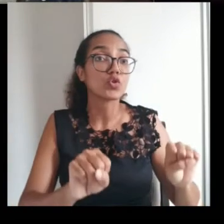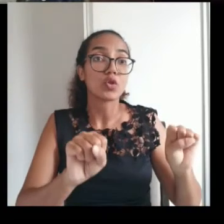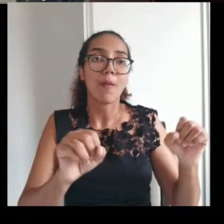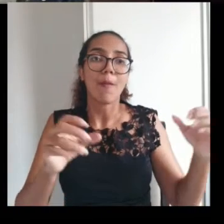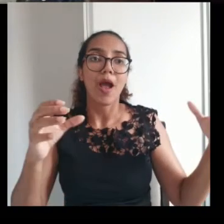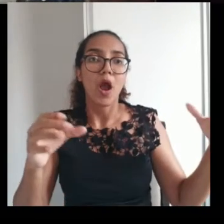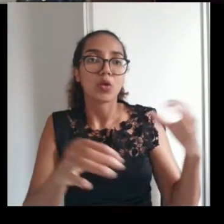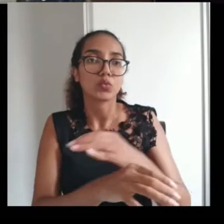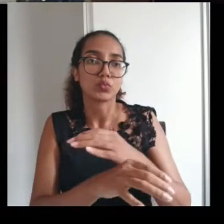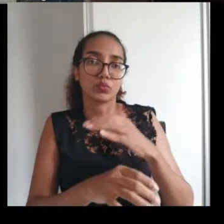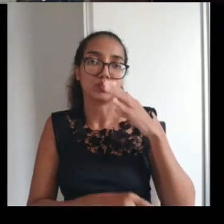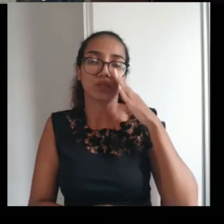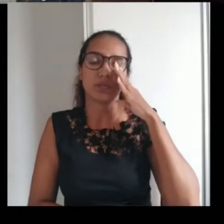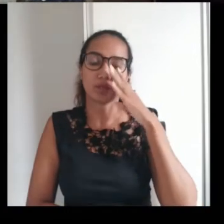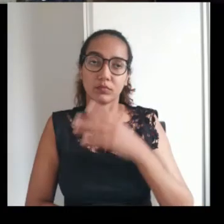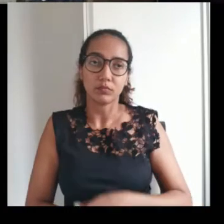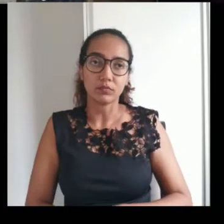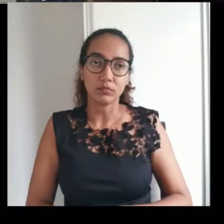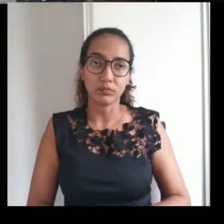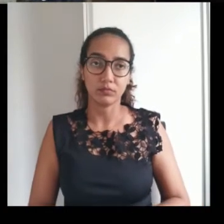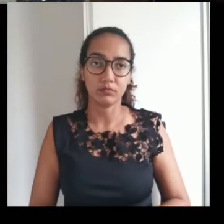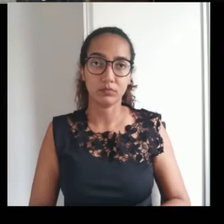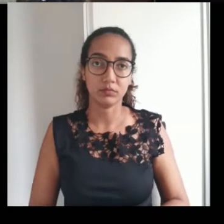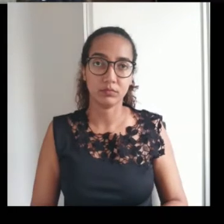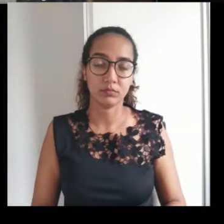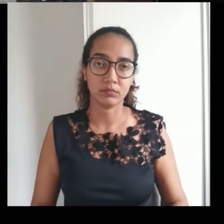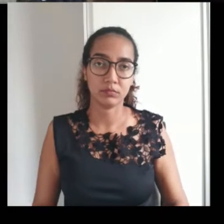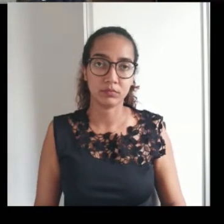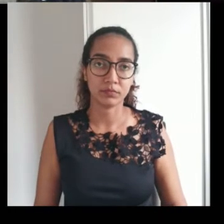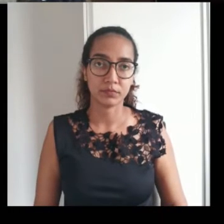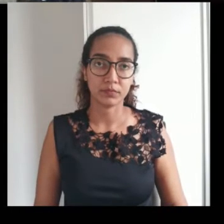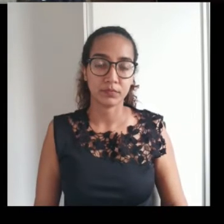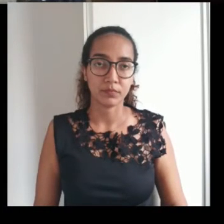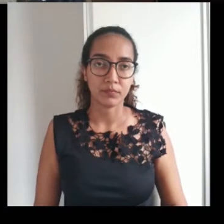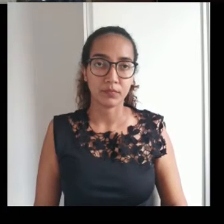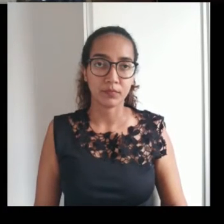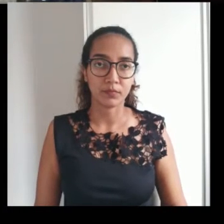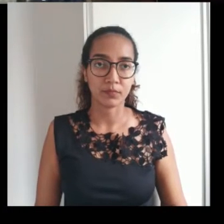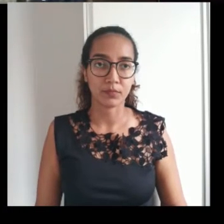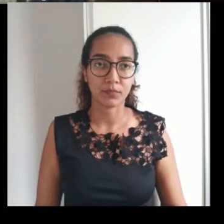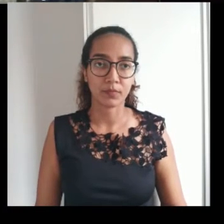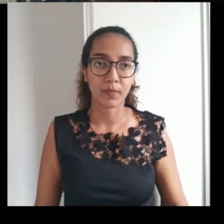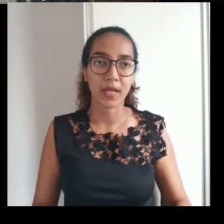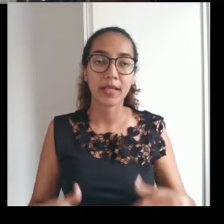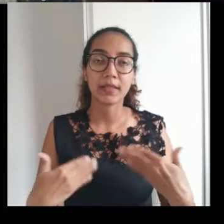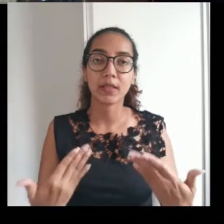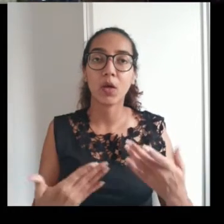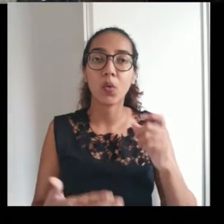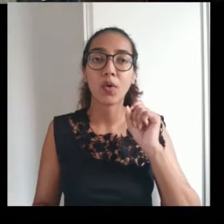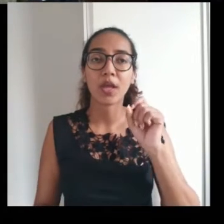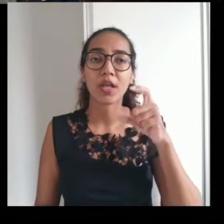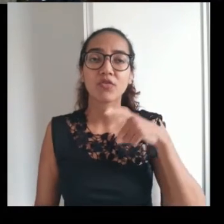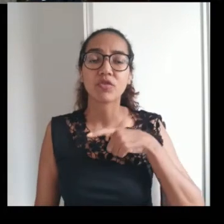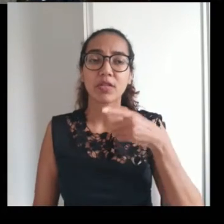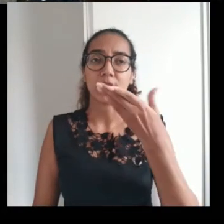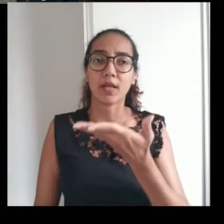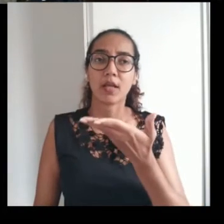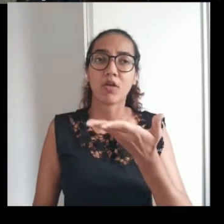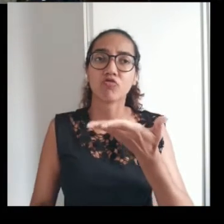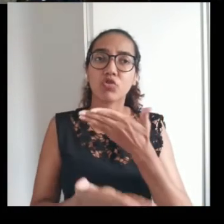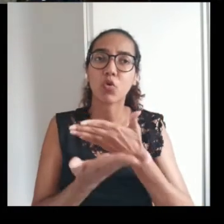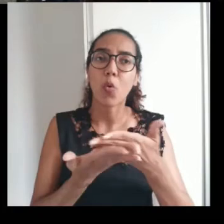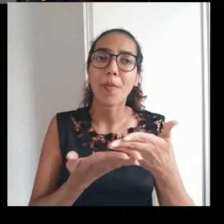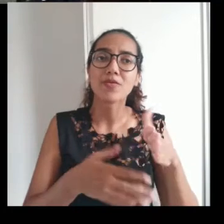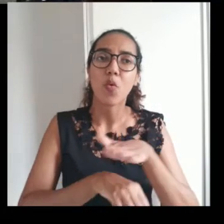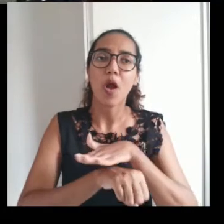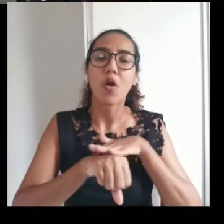todo, tá? Bom, enfim, o que é que a gente tem aqui, tá? A gente começou a discutir aqui uma